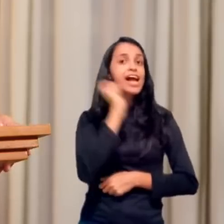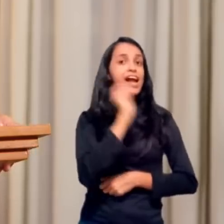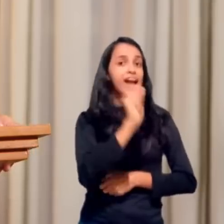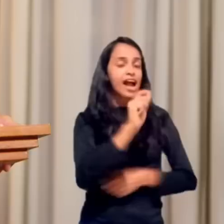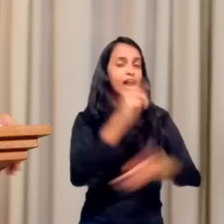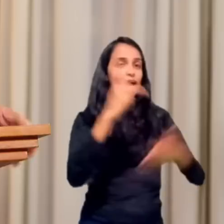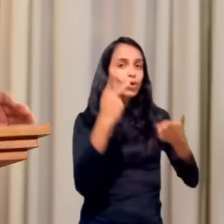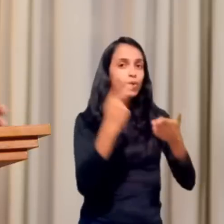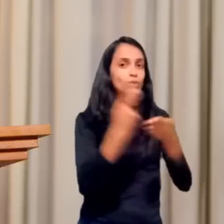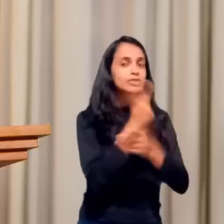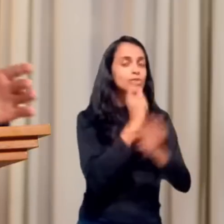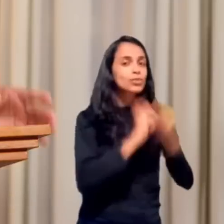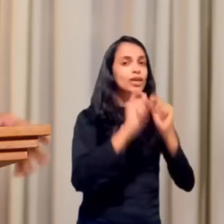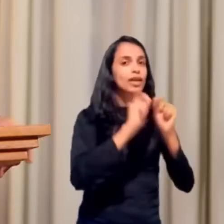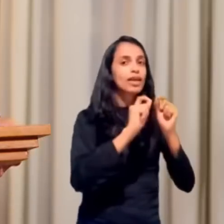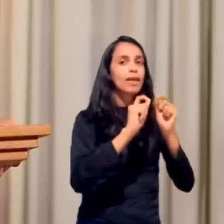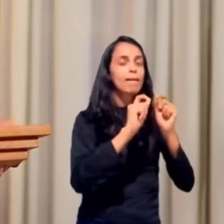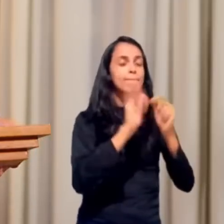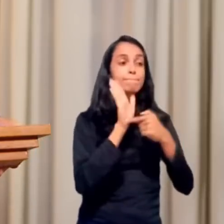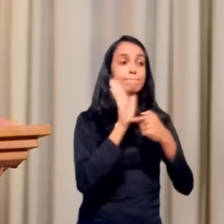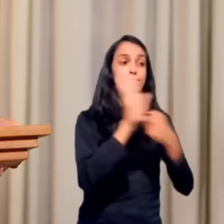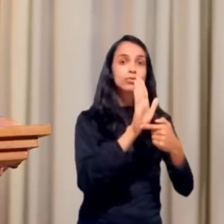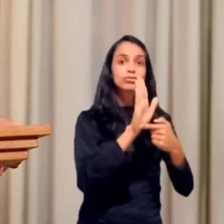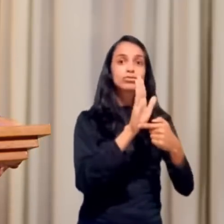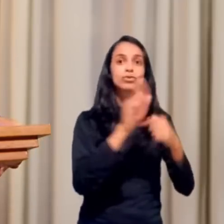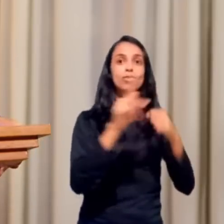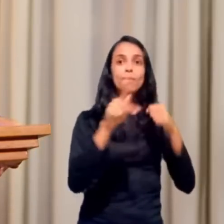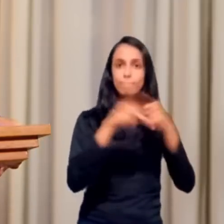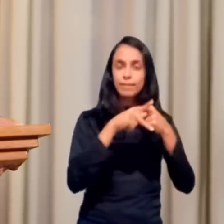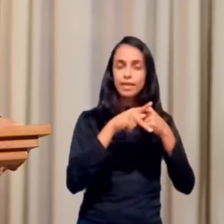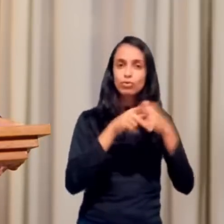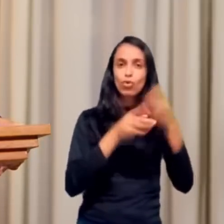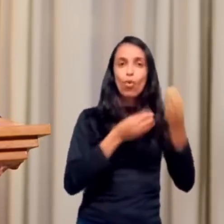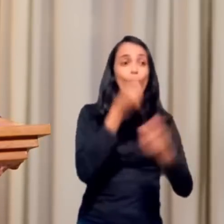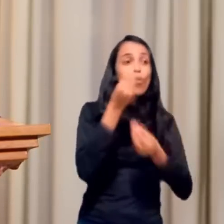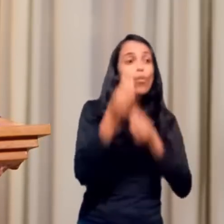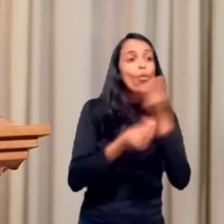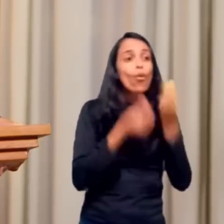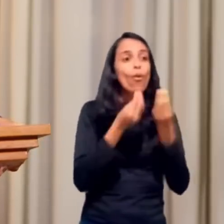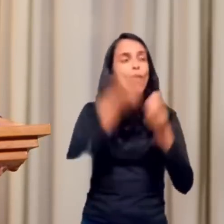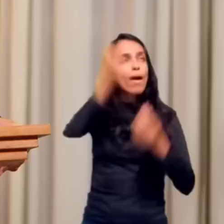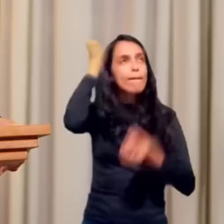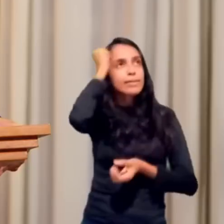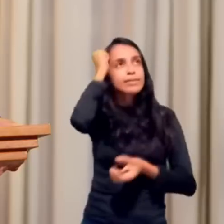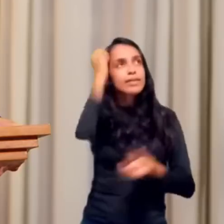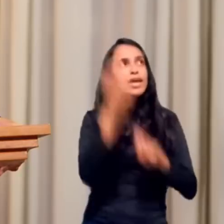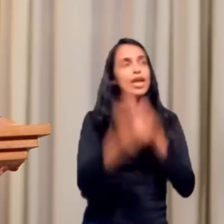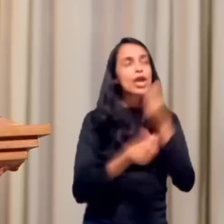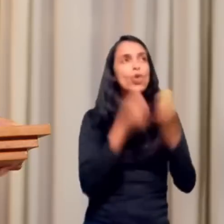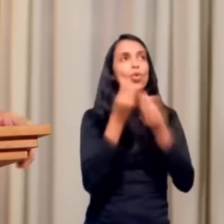preparando Pedro para essa grande tarefa. Queridos, você já ouviu falar,